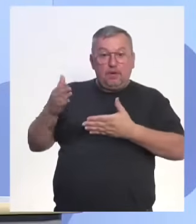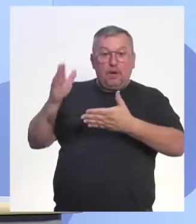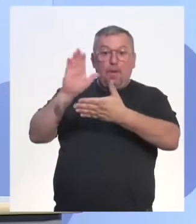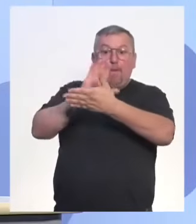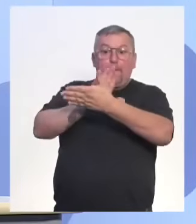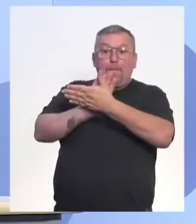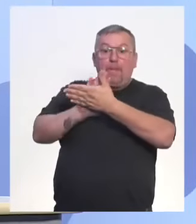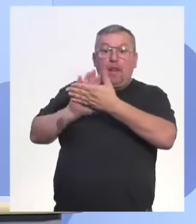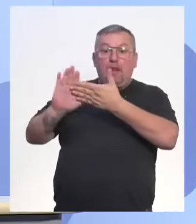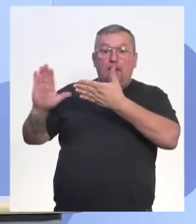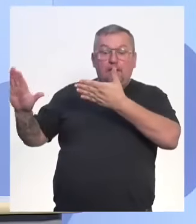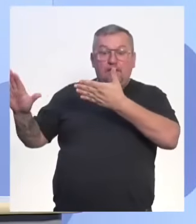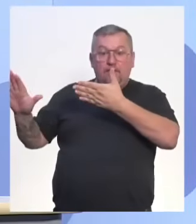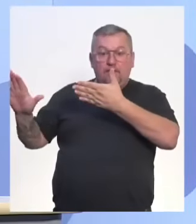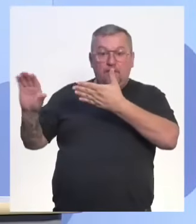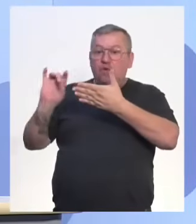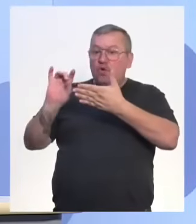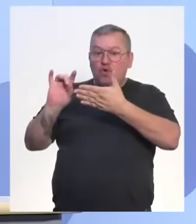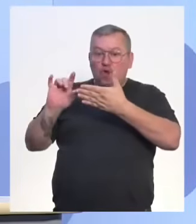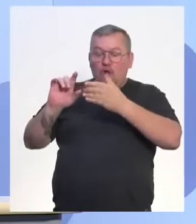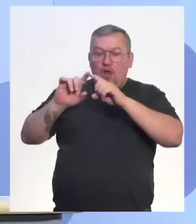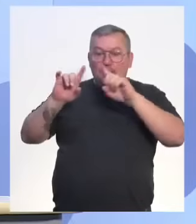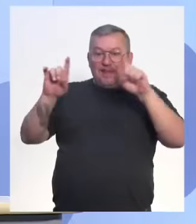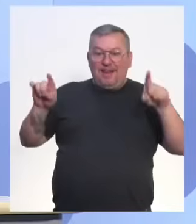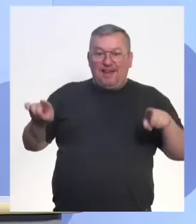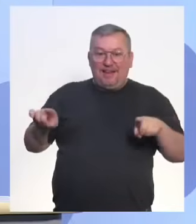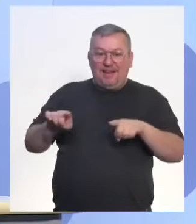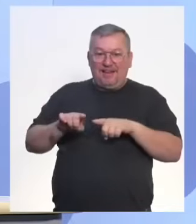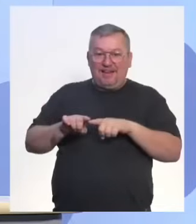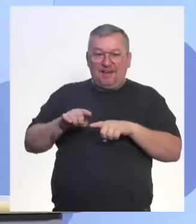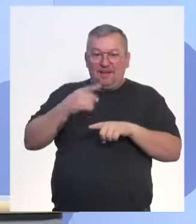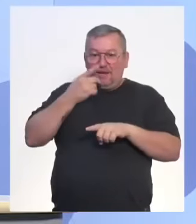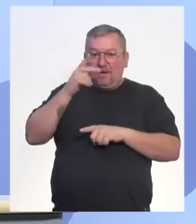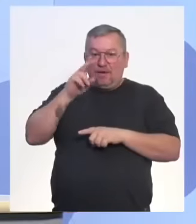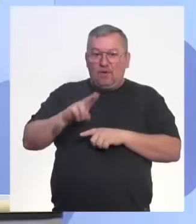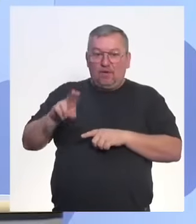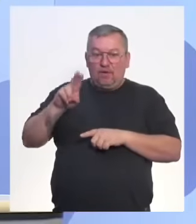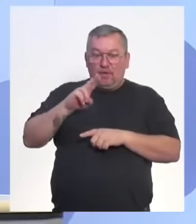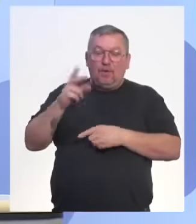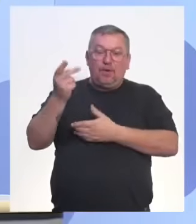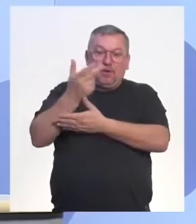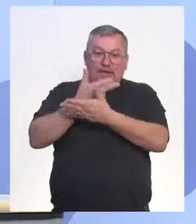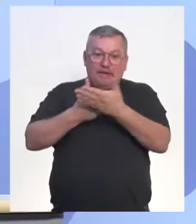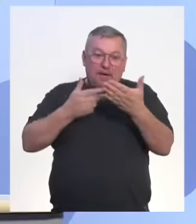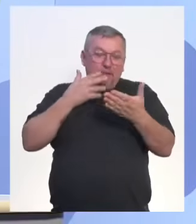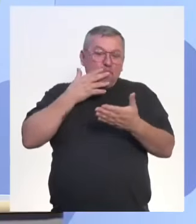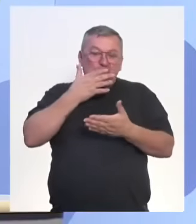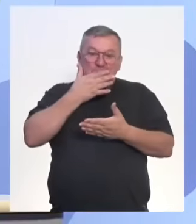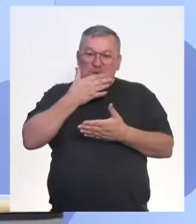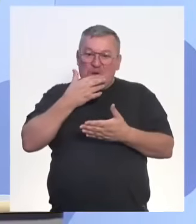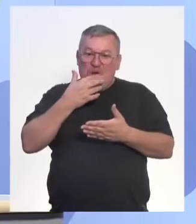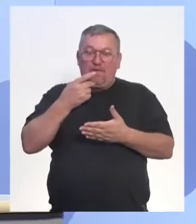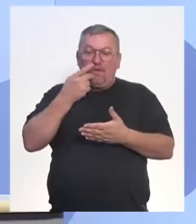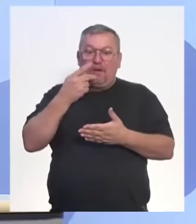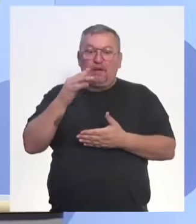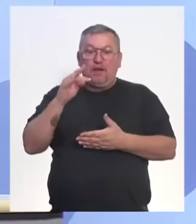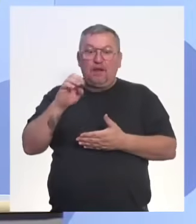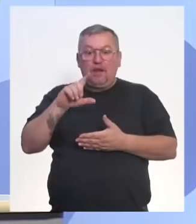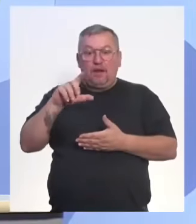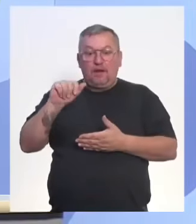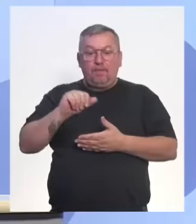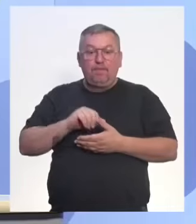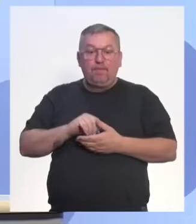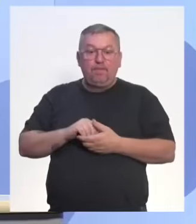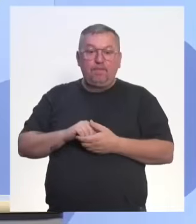falando apenas da tela, correto? Ele não estava falando da figura, né, do objeto em si, porque daí o Fabrício